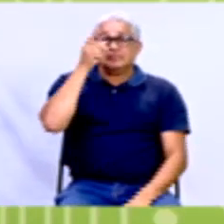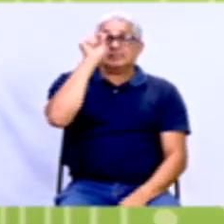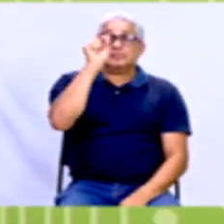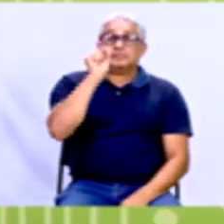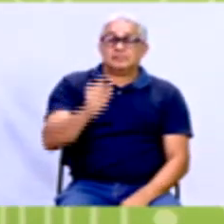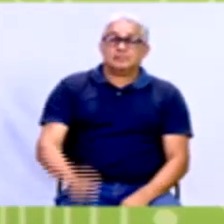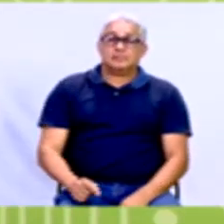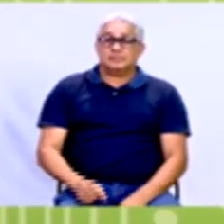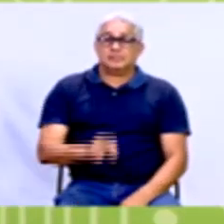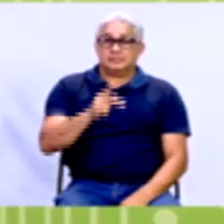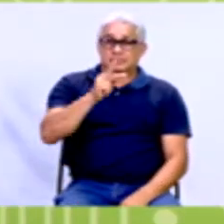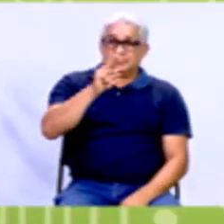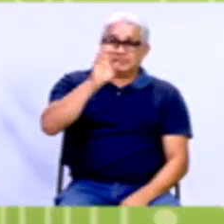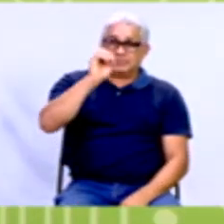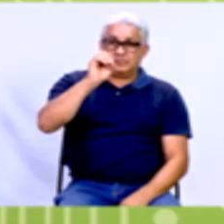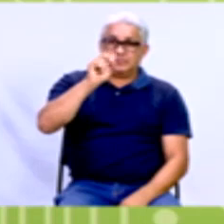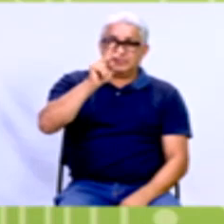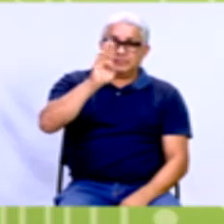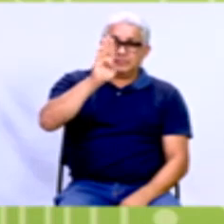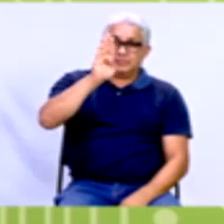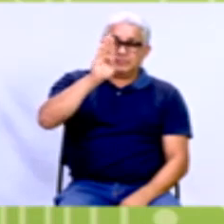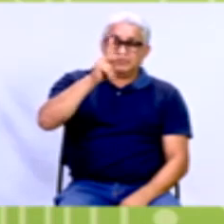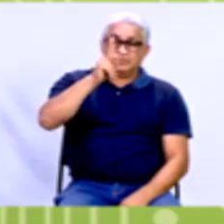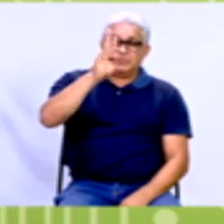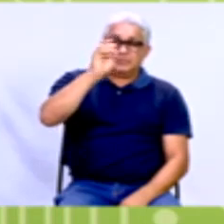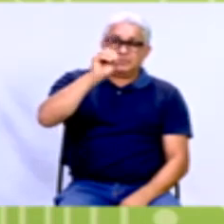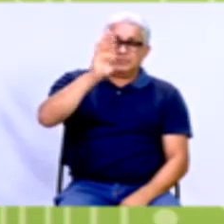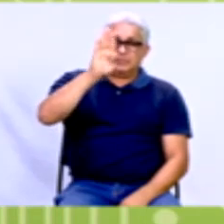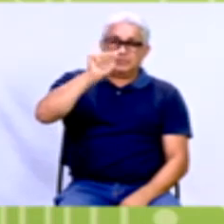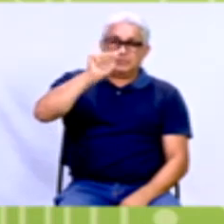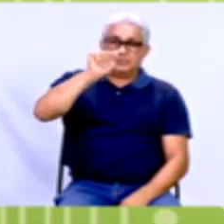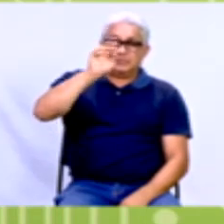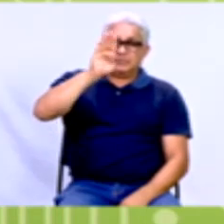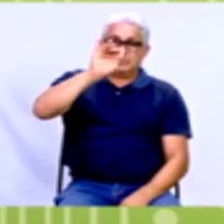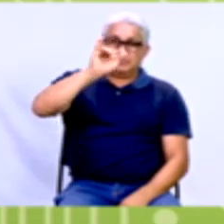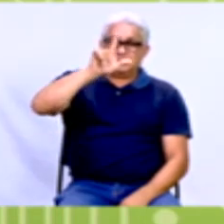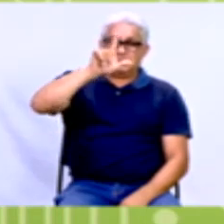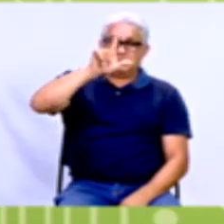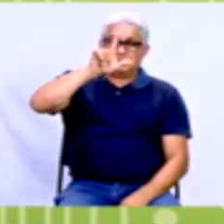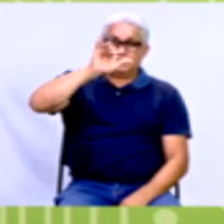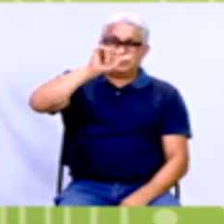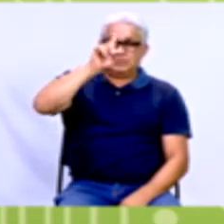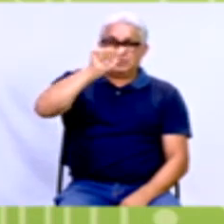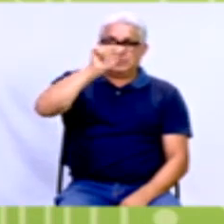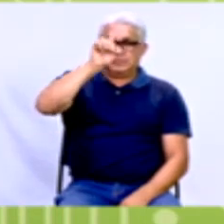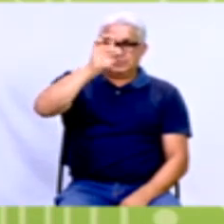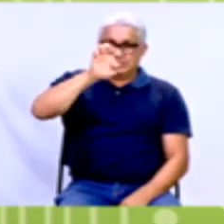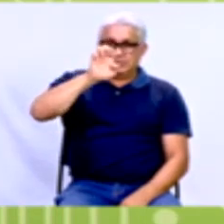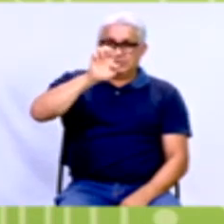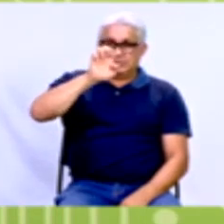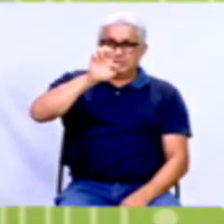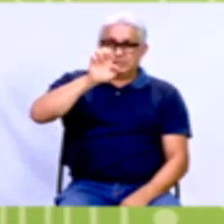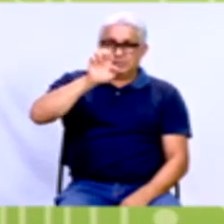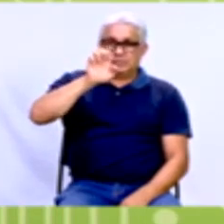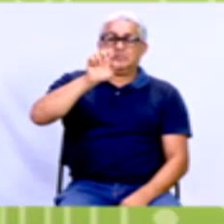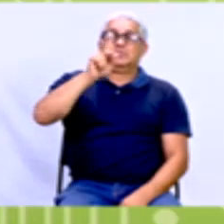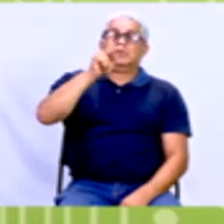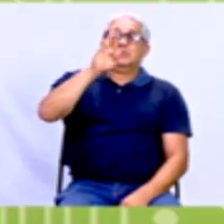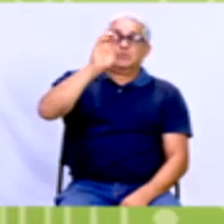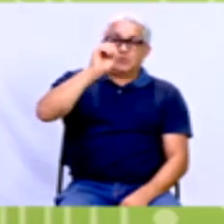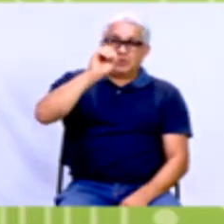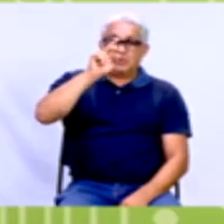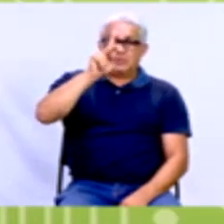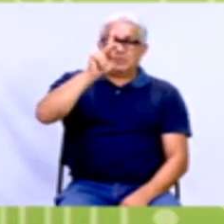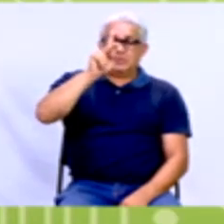sobre probabilidade, né? Mais pra frente a gente vai dar o conceito aí, mas eu tenho certeza que a maioria de vocês já sabe o que é probabilidade,